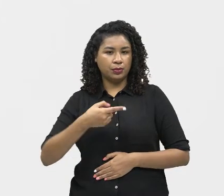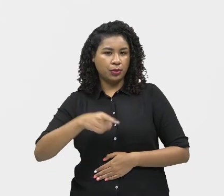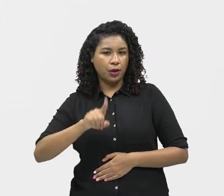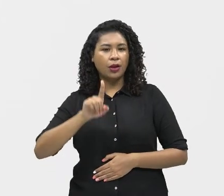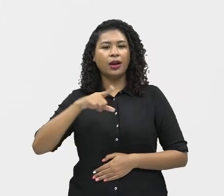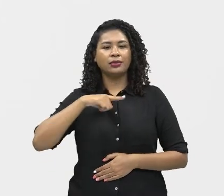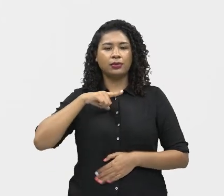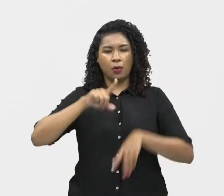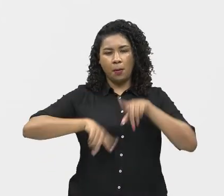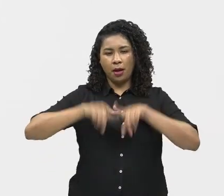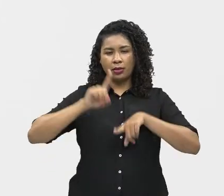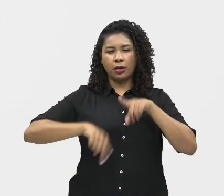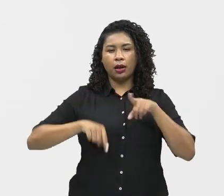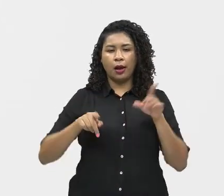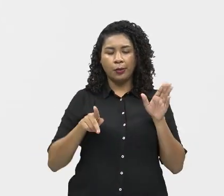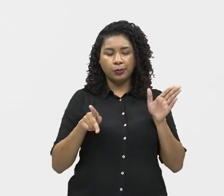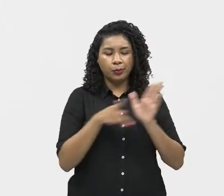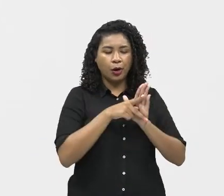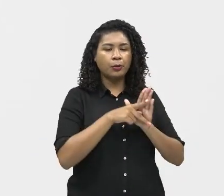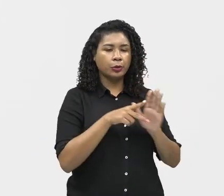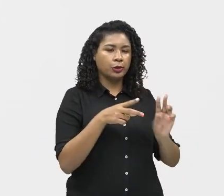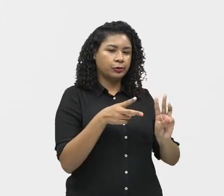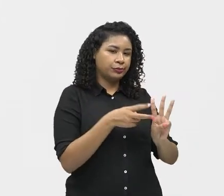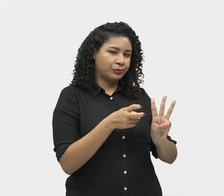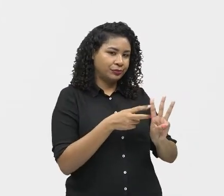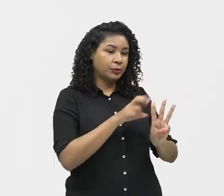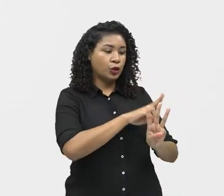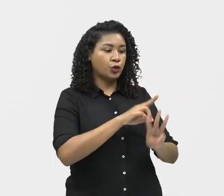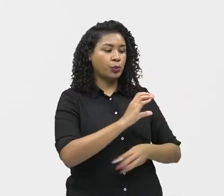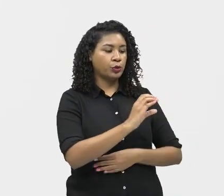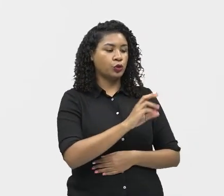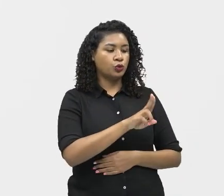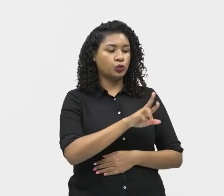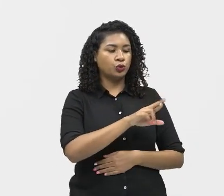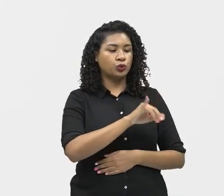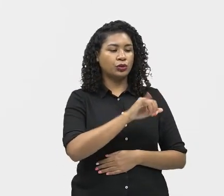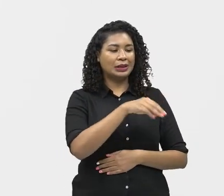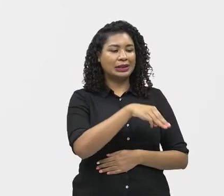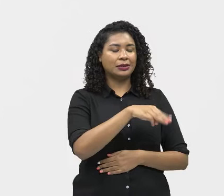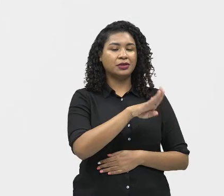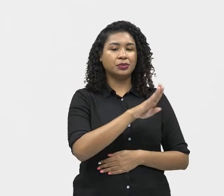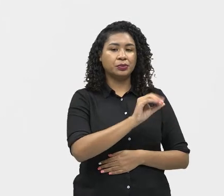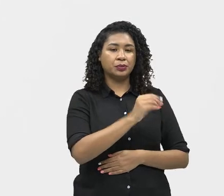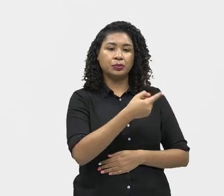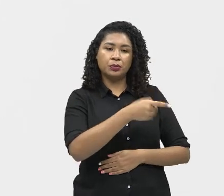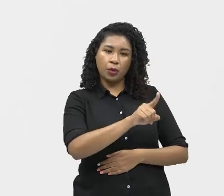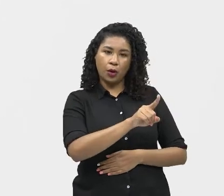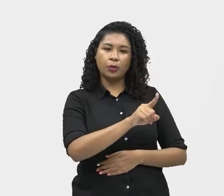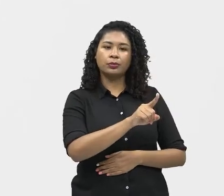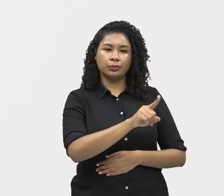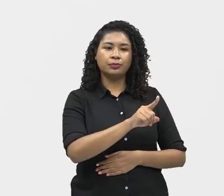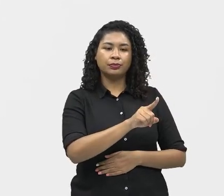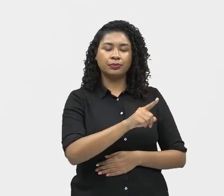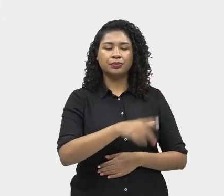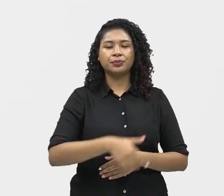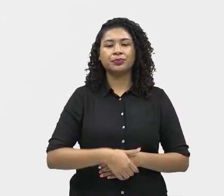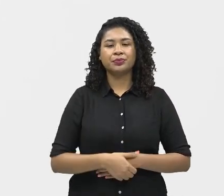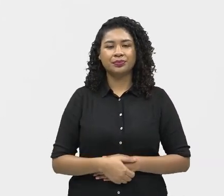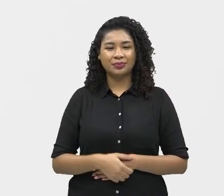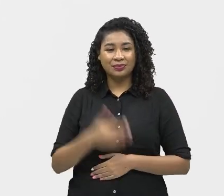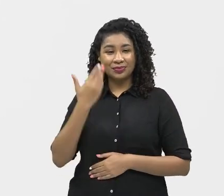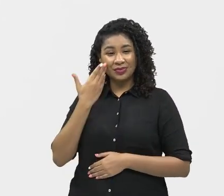percussão indígena chamado de curimbó, que na língua tupi quer dizer pau oco. Olha que interessante, olha,